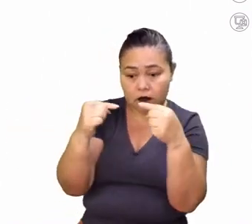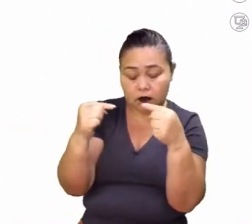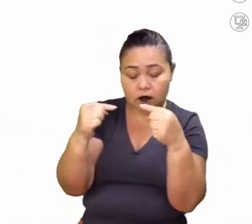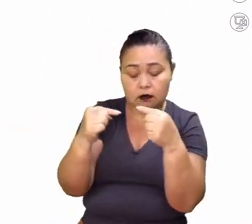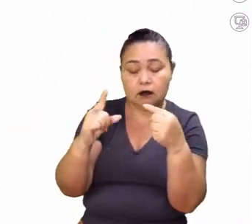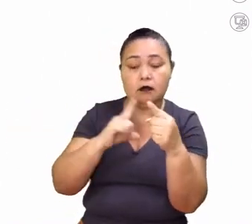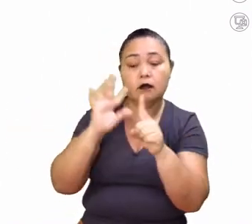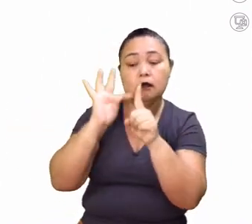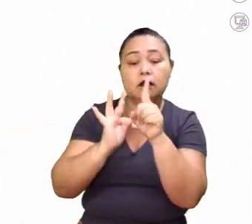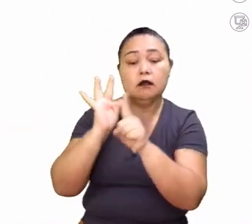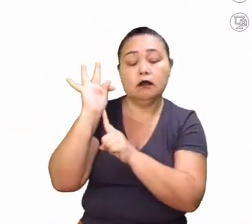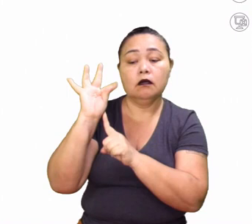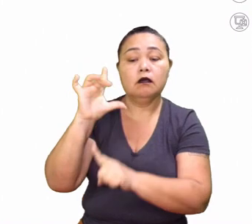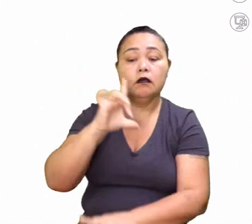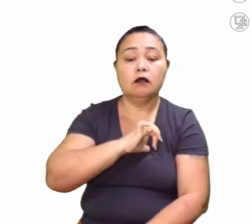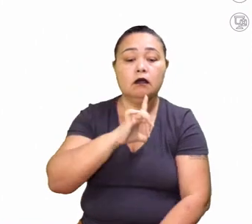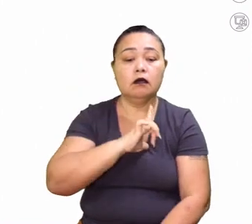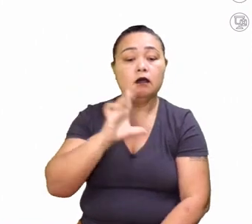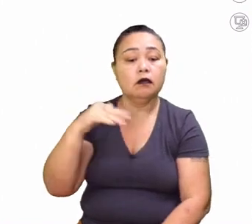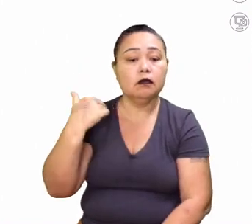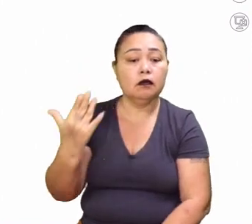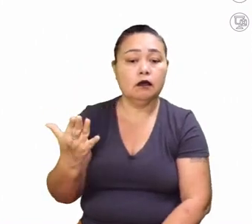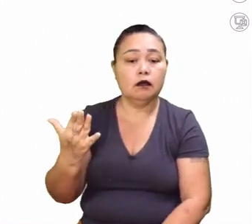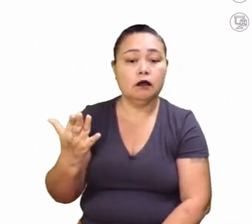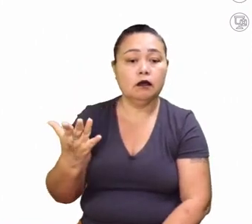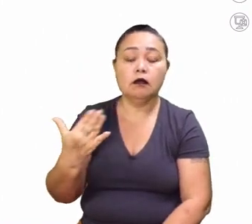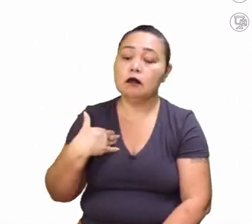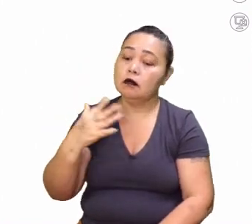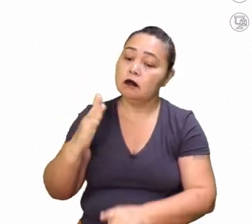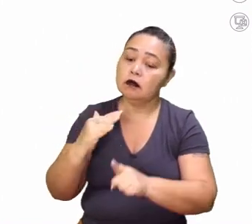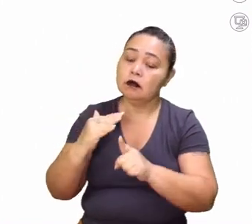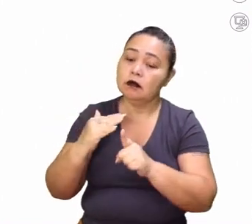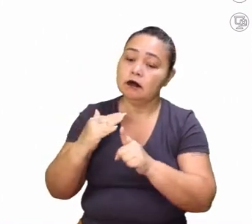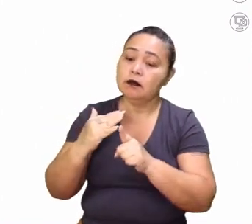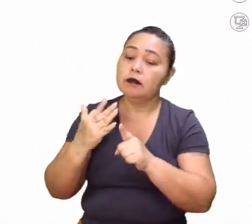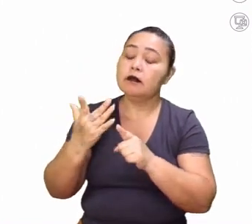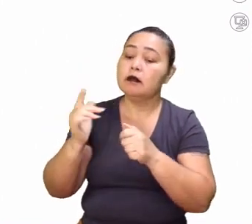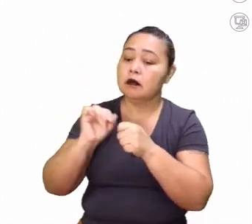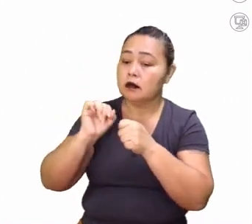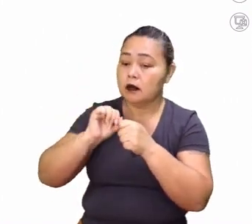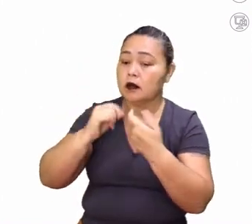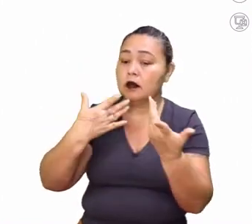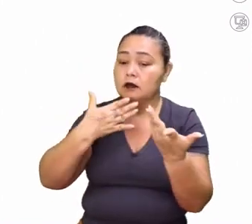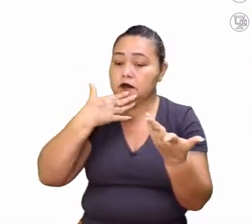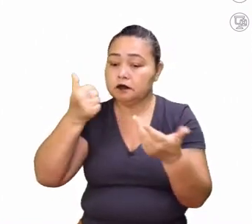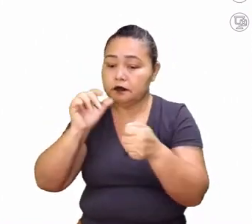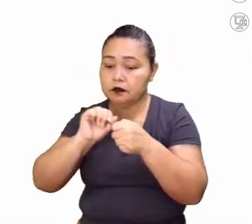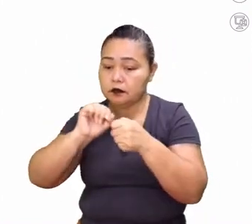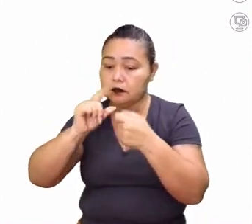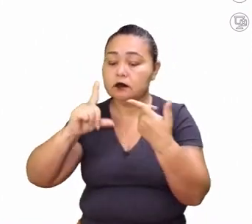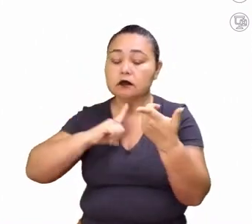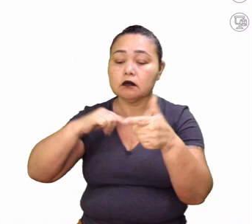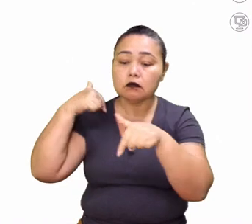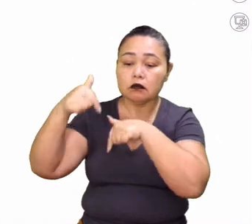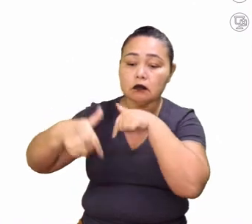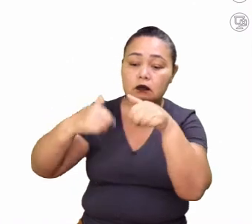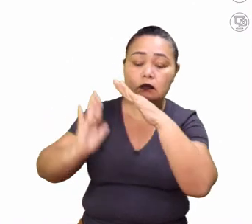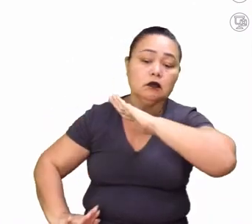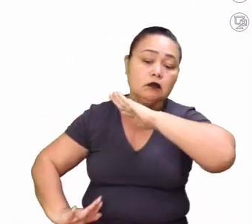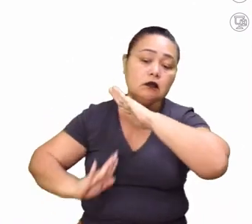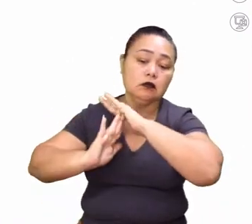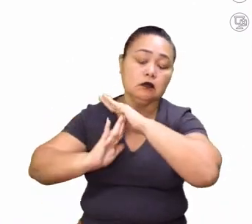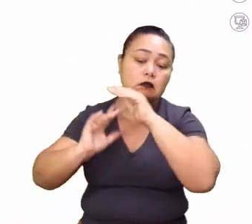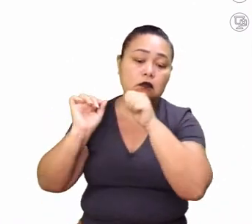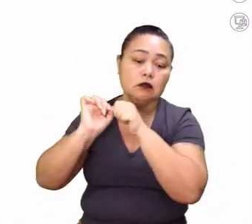às temperaturas que elas têm lá então o nível o rendimento nível não nível de rendimento rendimento máximo é